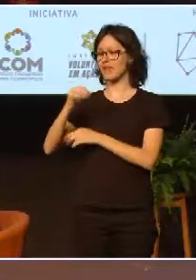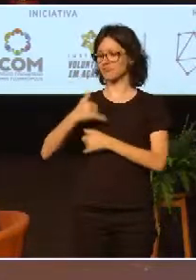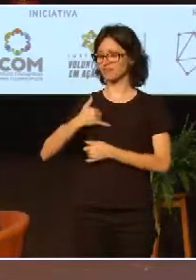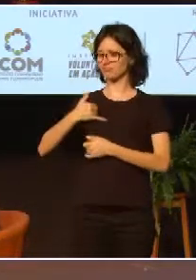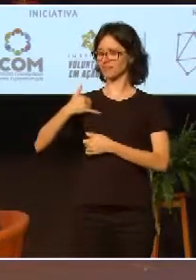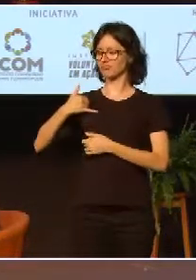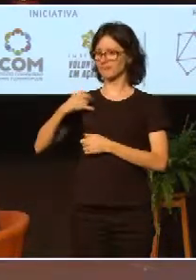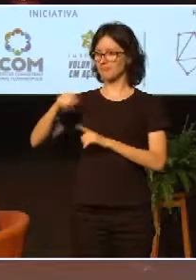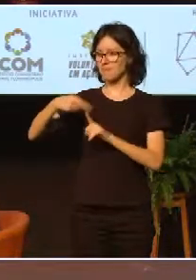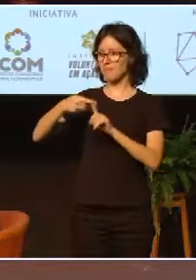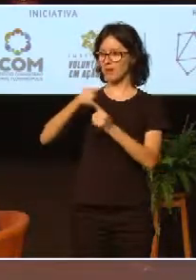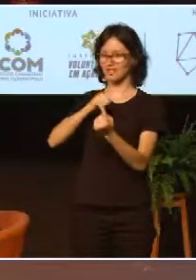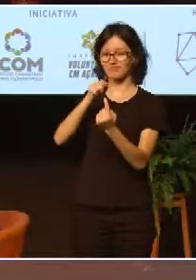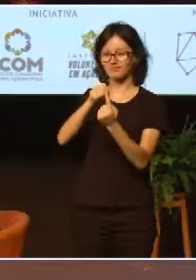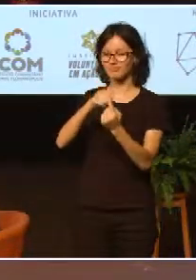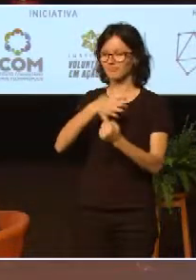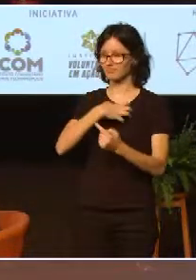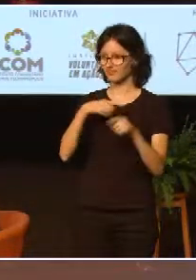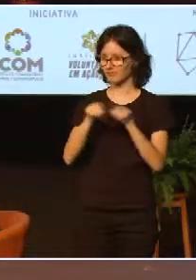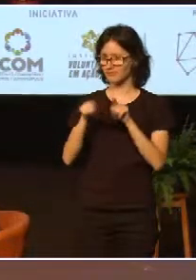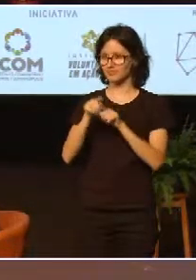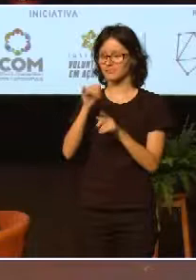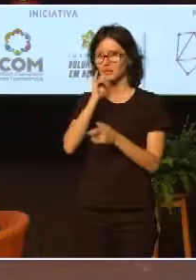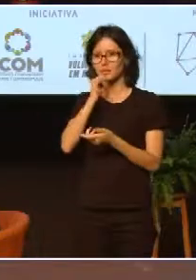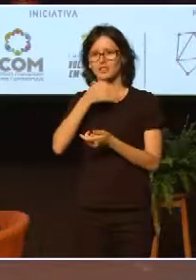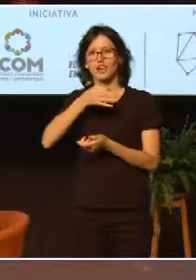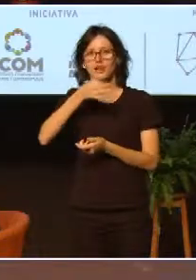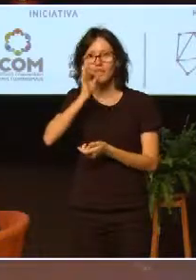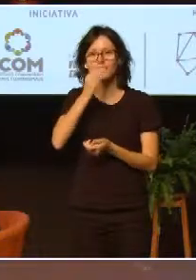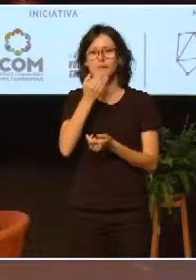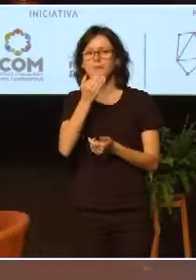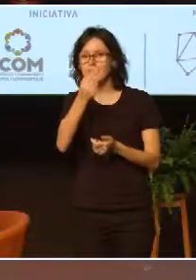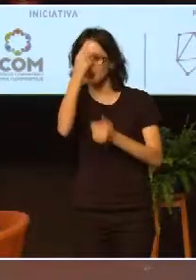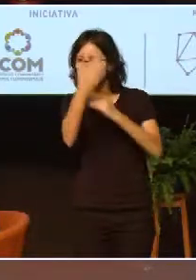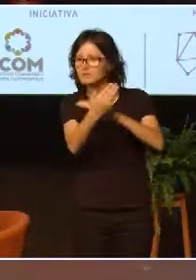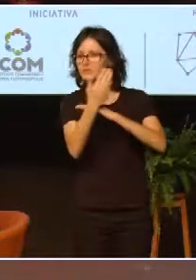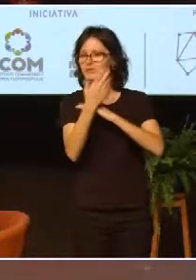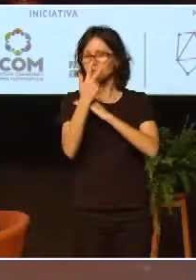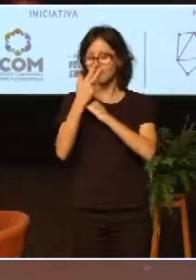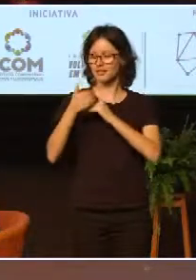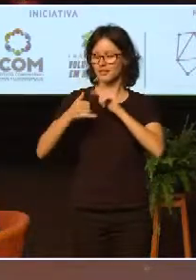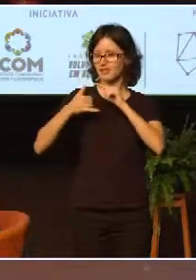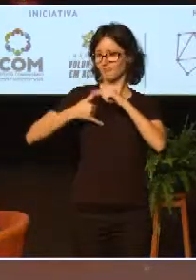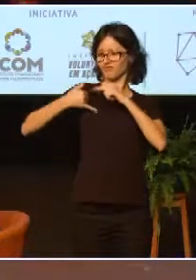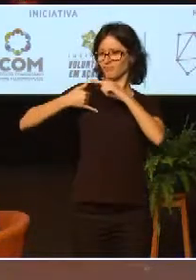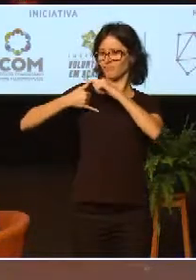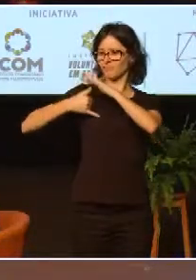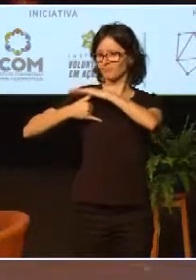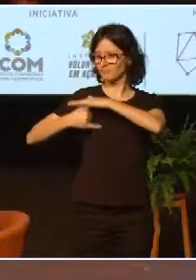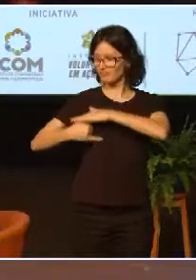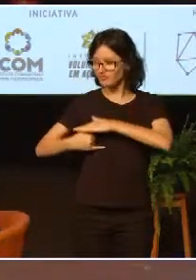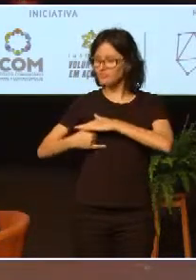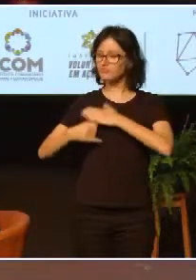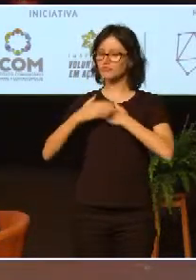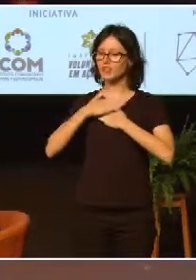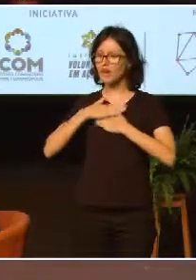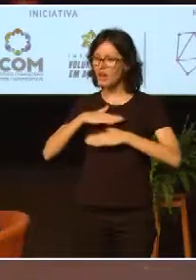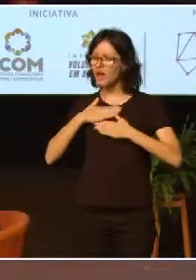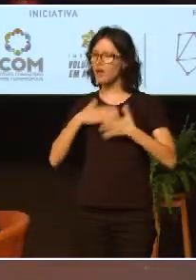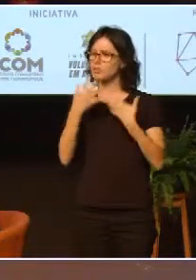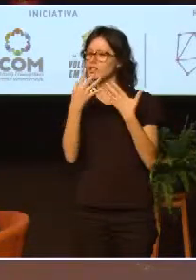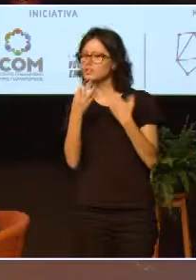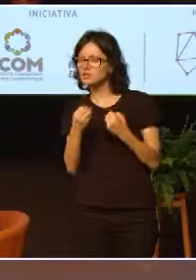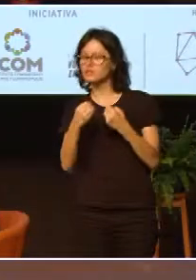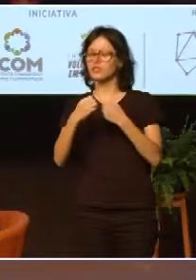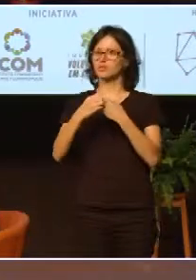propósito. Porque quando você vai tomar um café, pedir ajuda, de alguma maneira você está deixando o seu ego ficar mais sossegado, para você